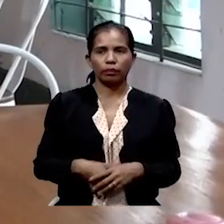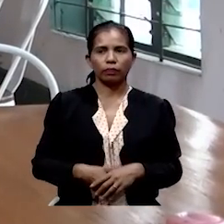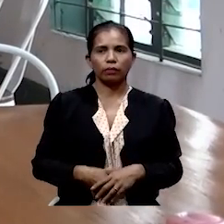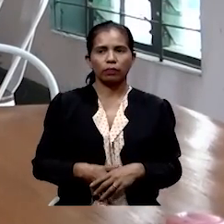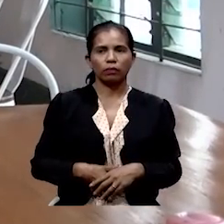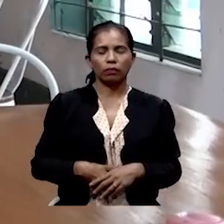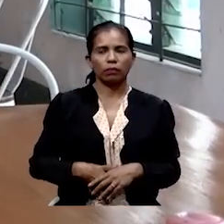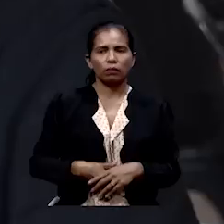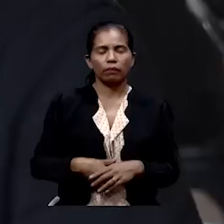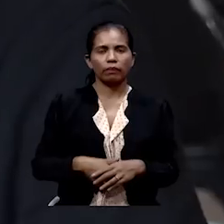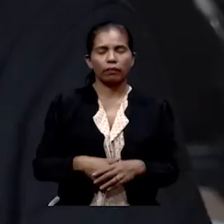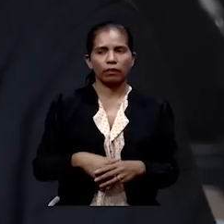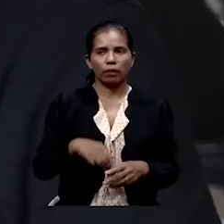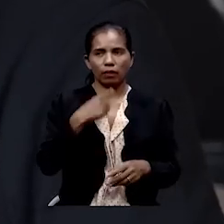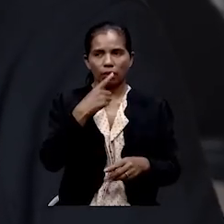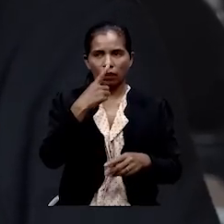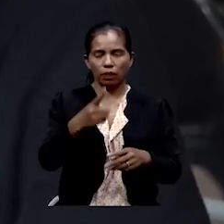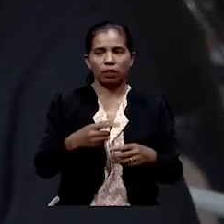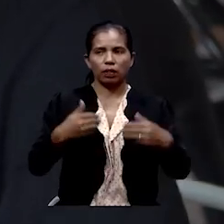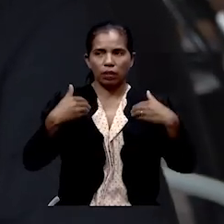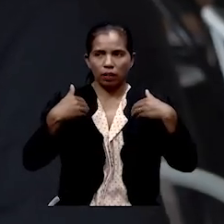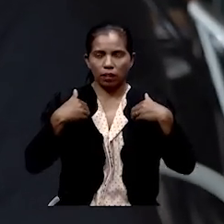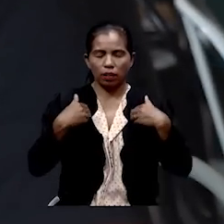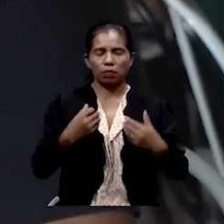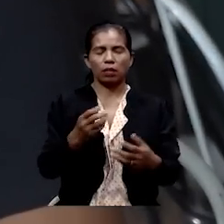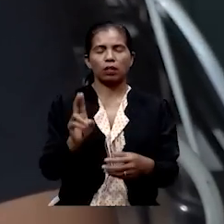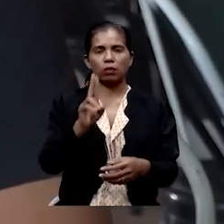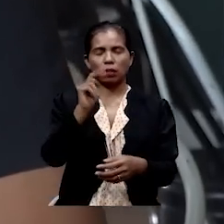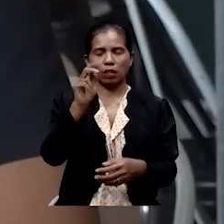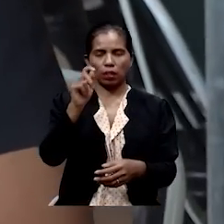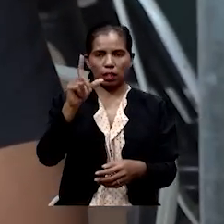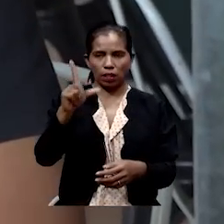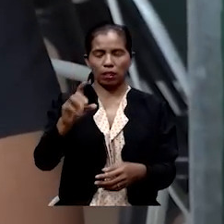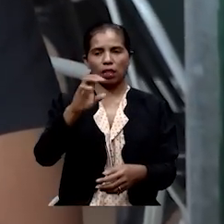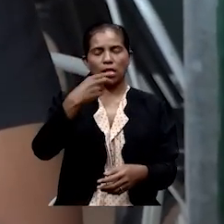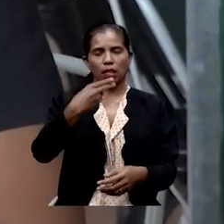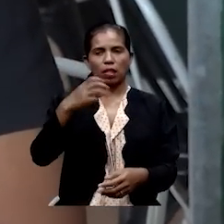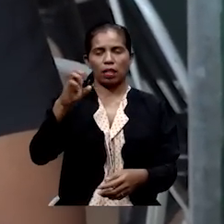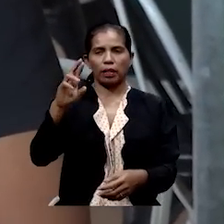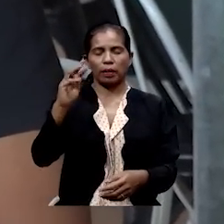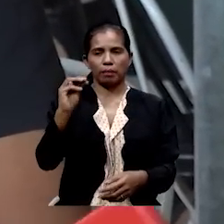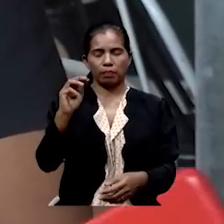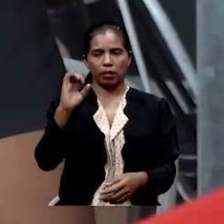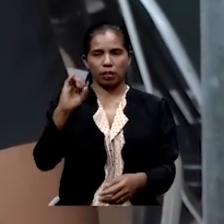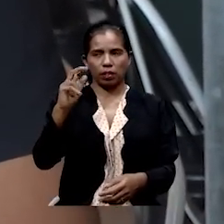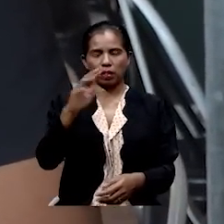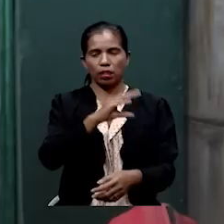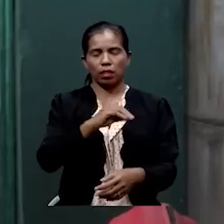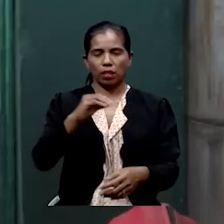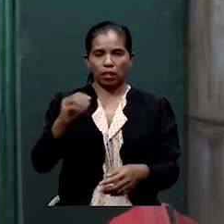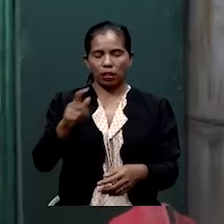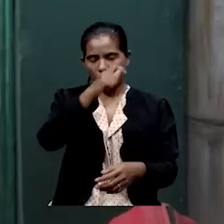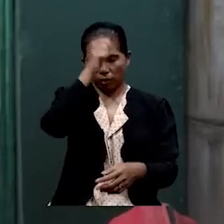Além de César Trinito Freitas Gaio, ia mos finalista UNITEL, Herminia da Costa, nia licenciada